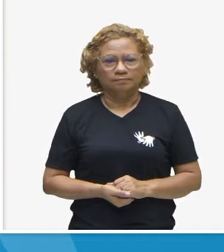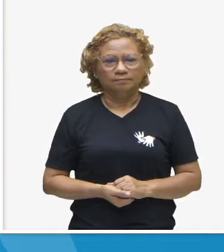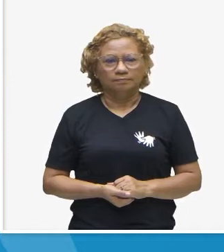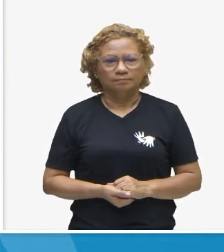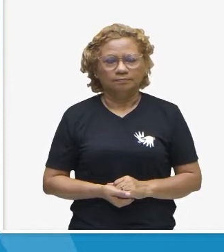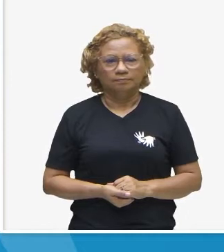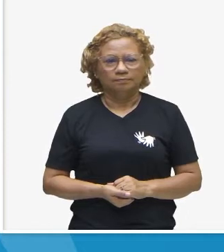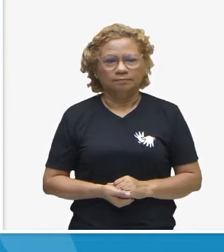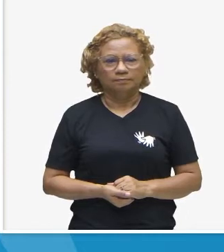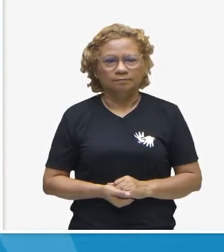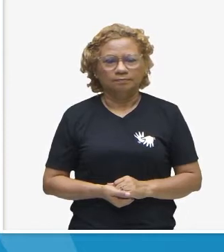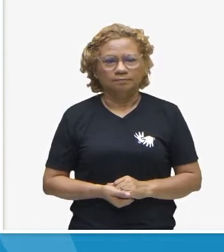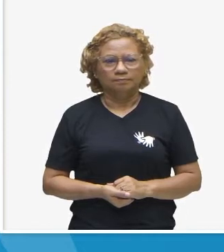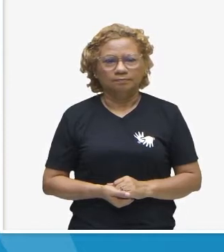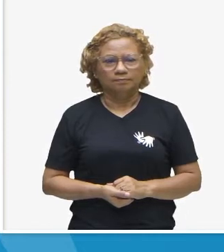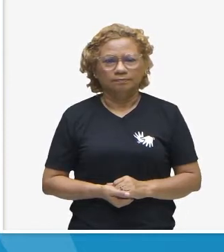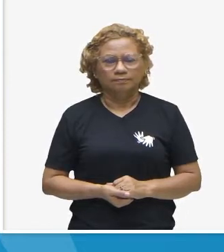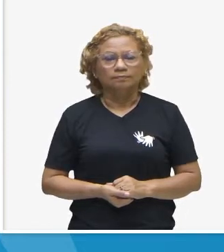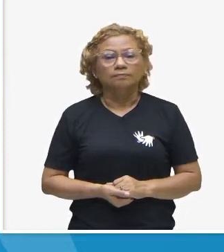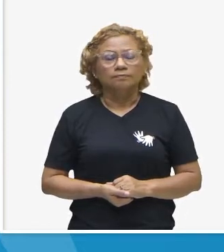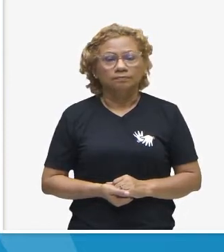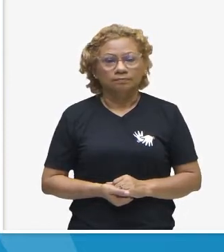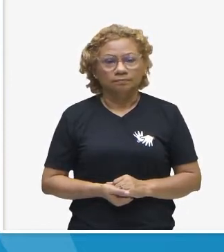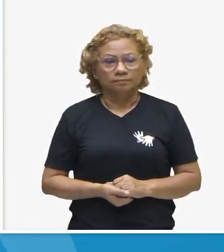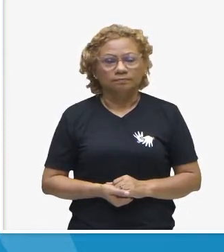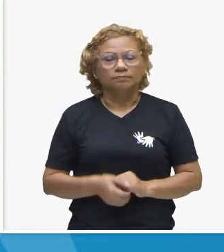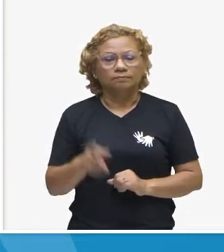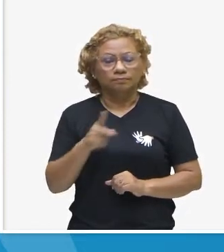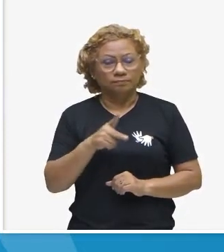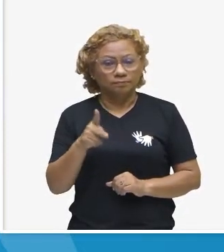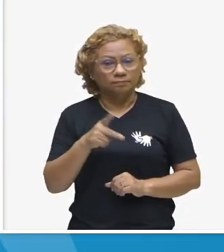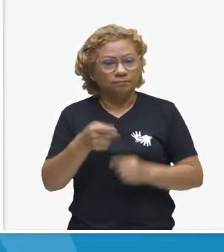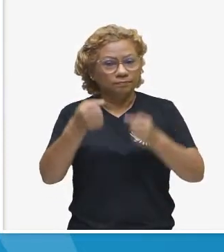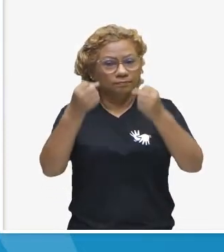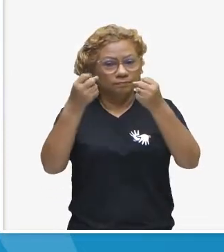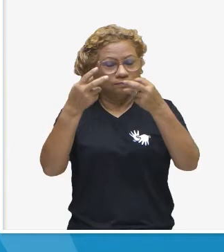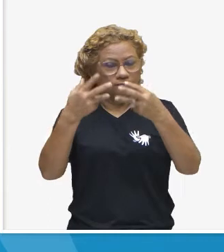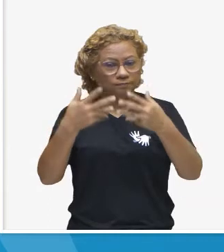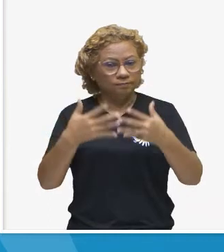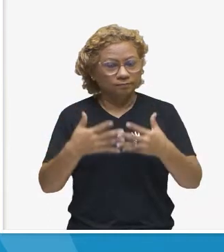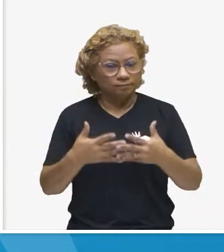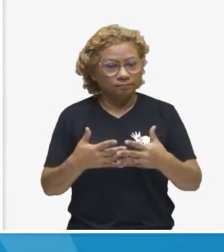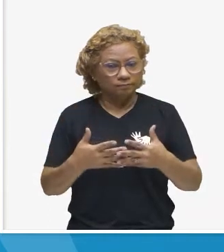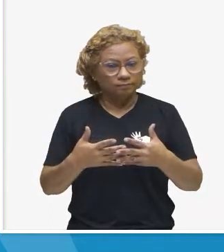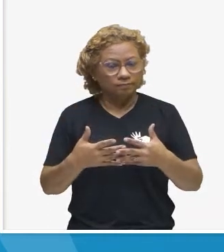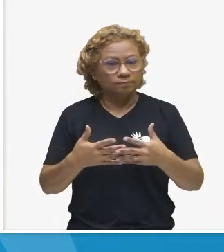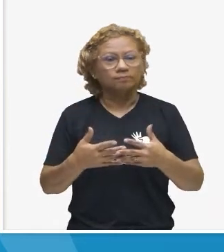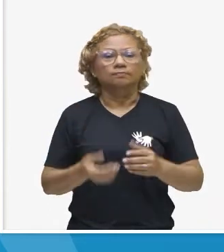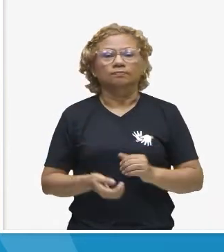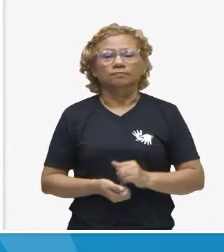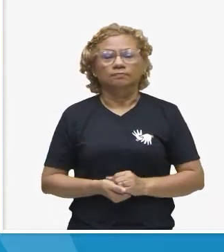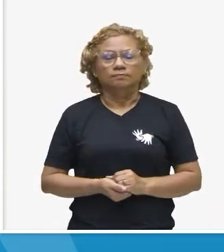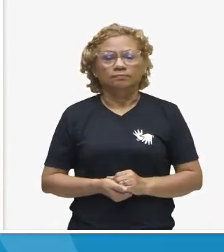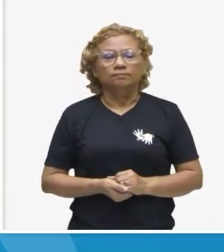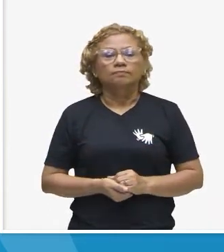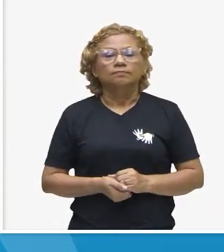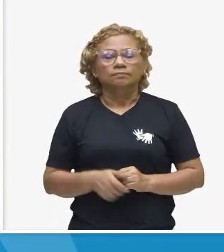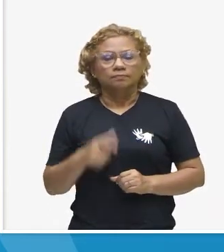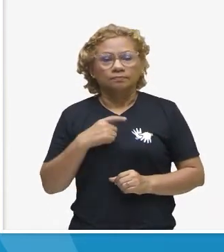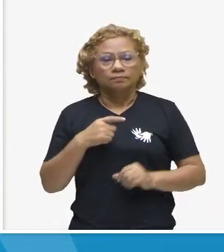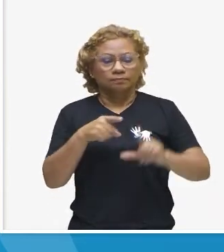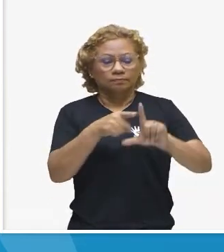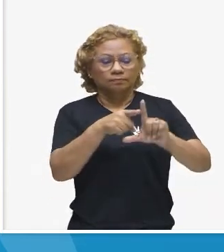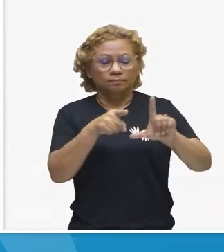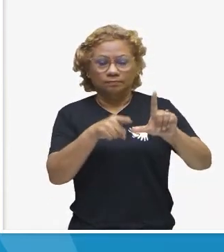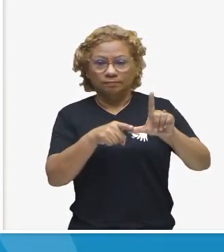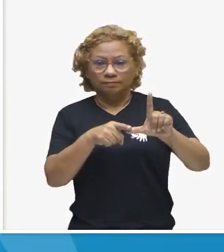O professor Emerson conversou com vocês sobre os ângulos colaterais e alternos internos. Nós